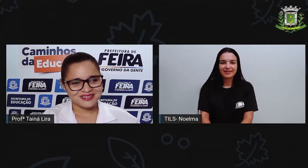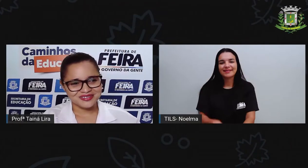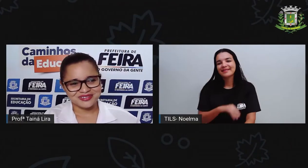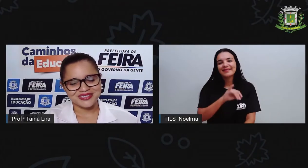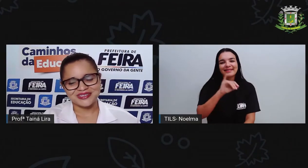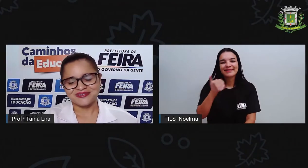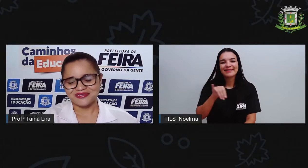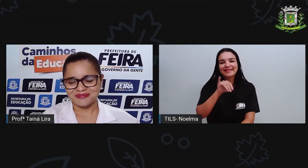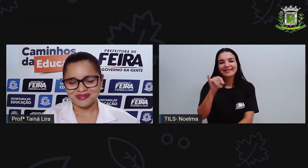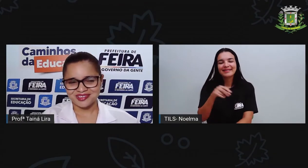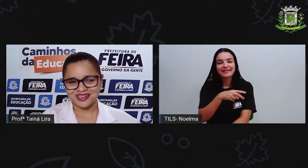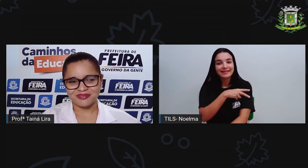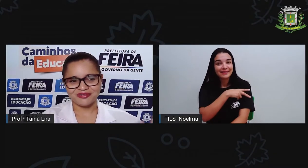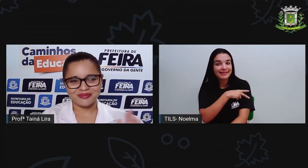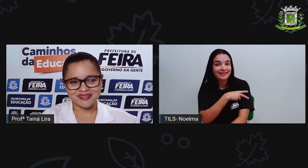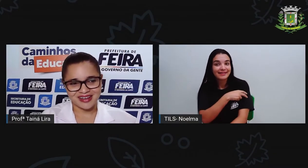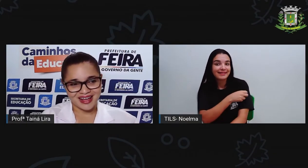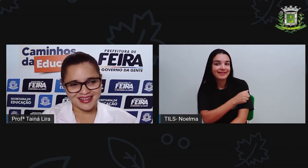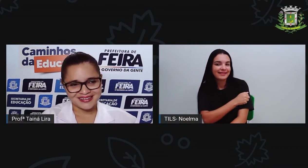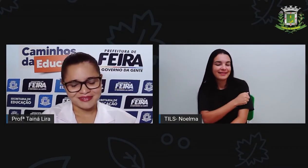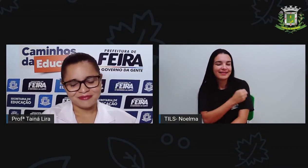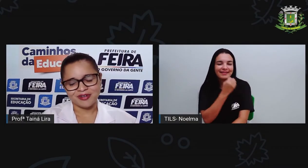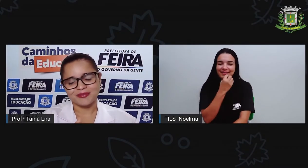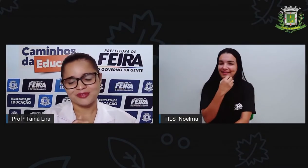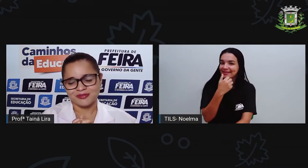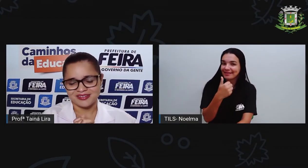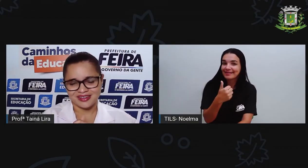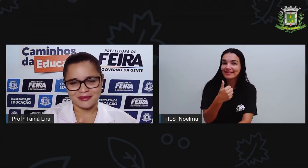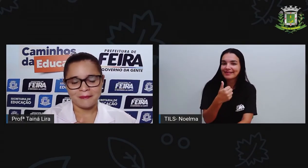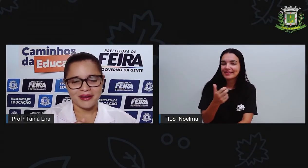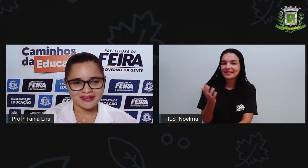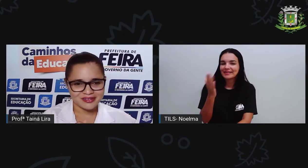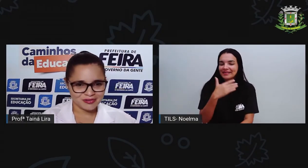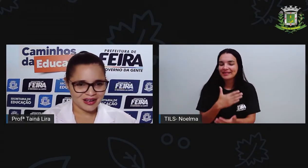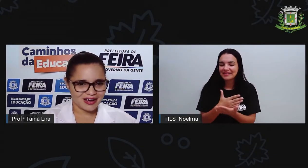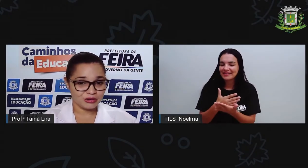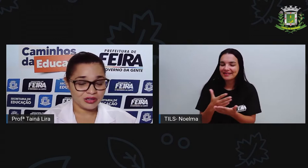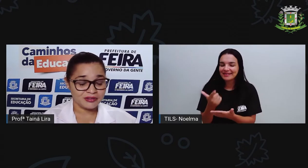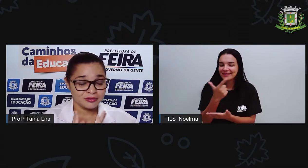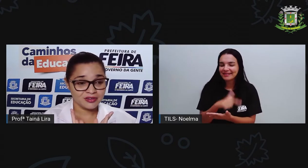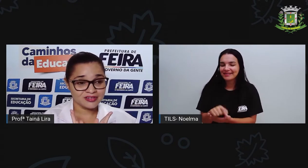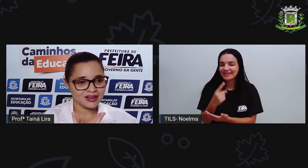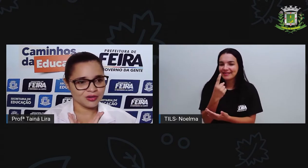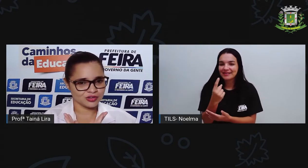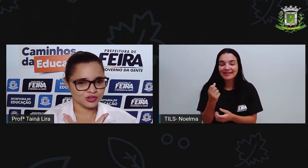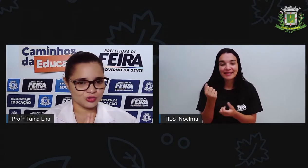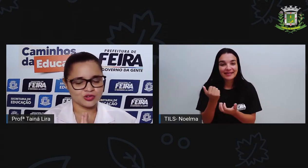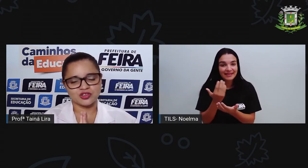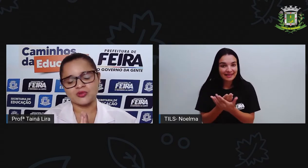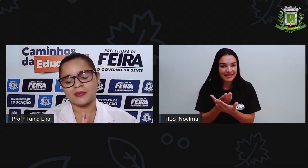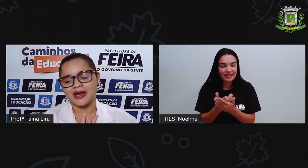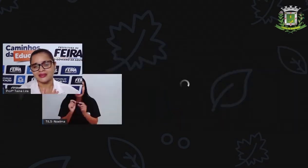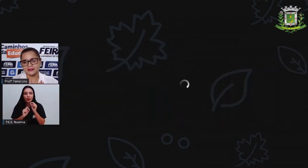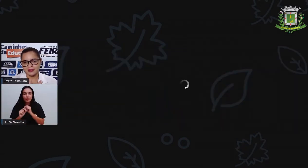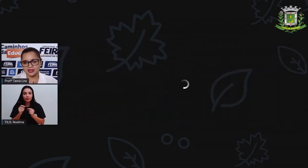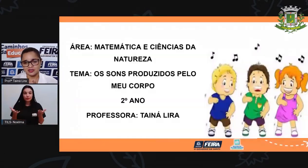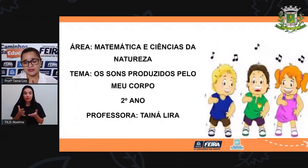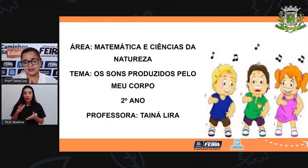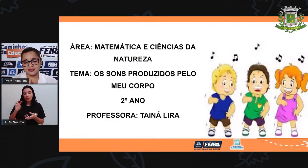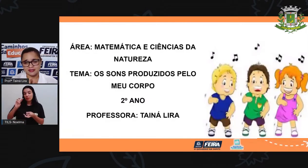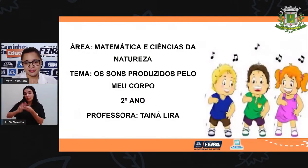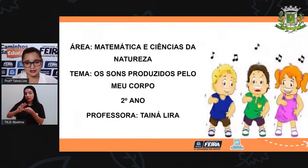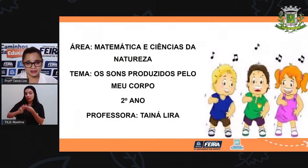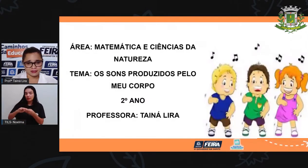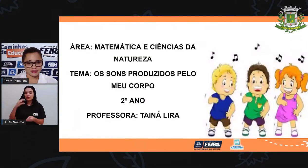E aí, segundo ano, como estão? Vamos lá, vamos começar mais uma aula, nossa aula de hoje de